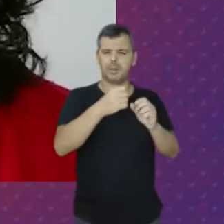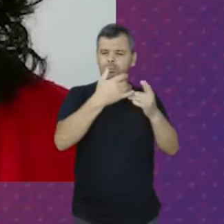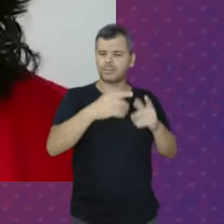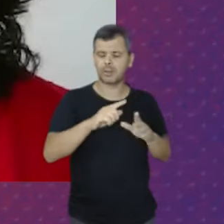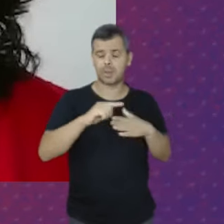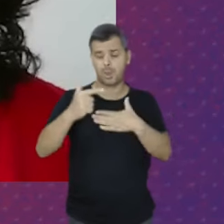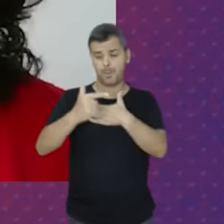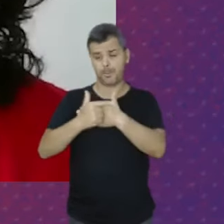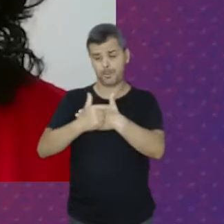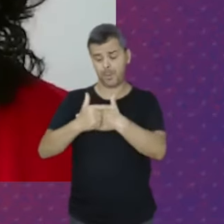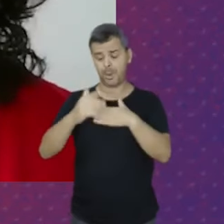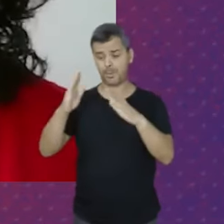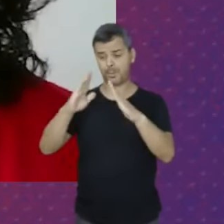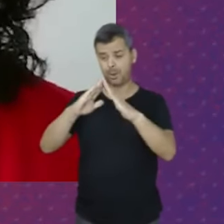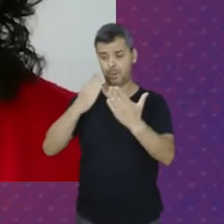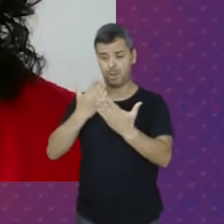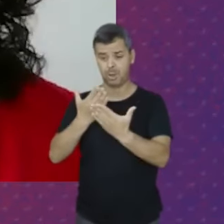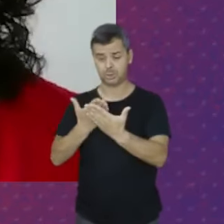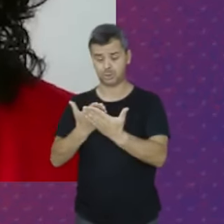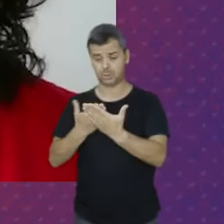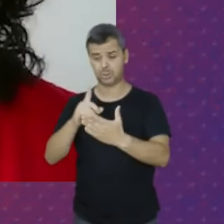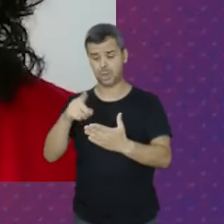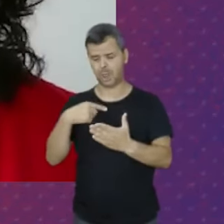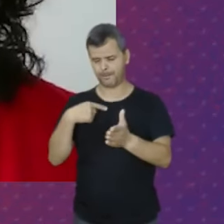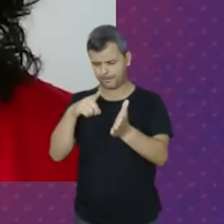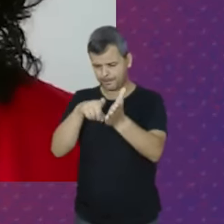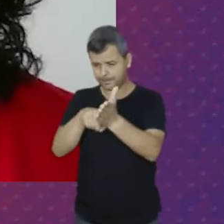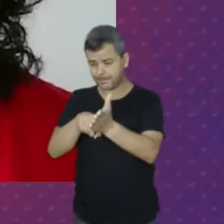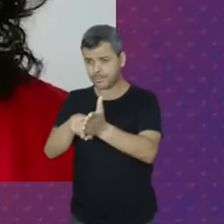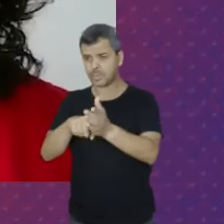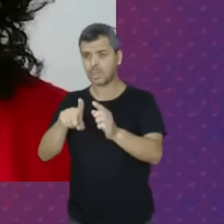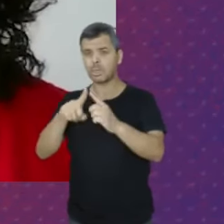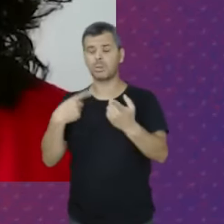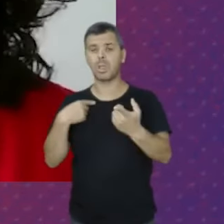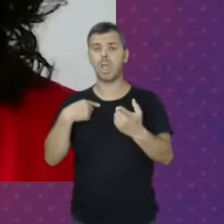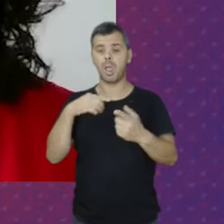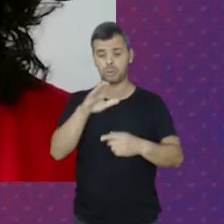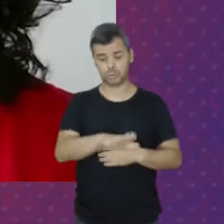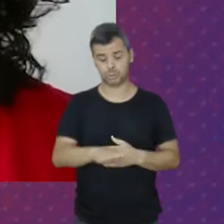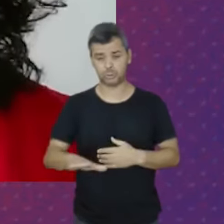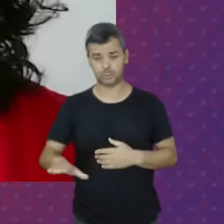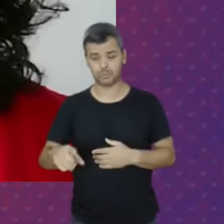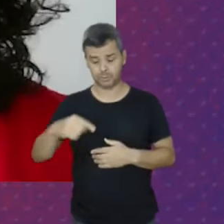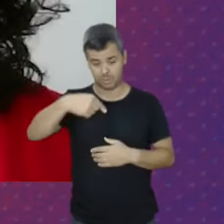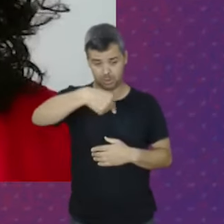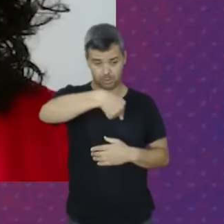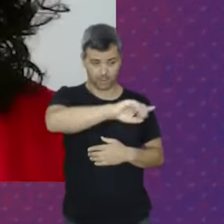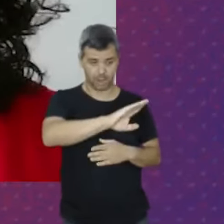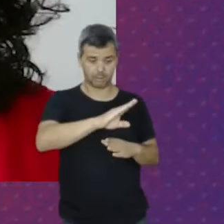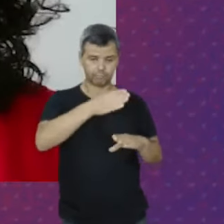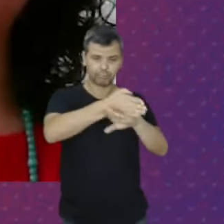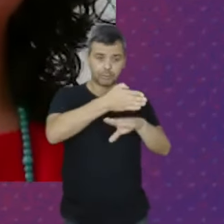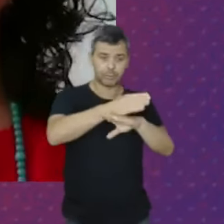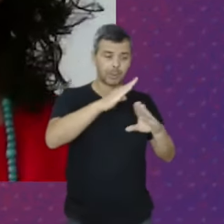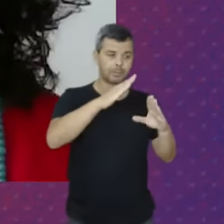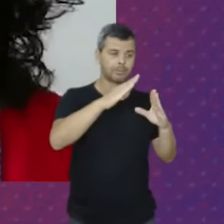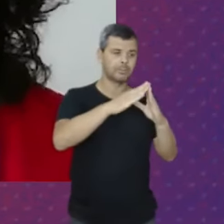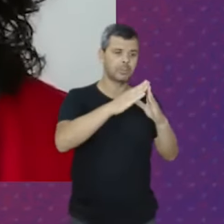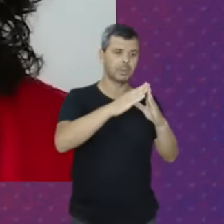papel importante da escola é verificar quando a criança que normalmente vai à escola deixa